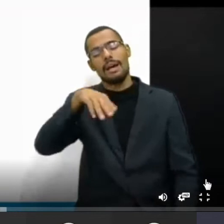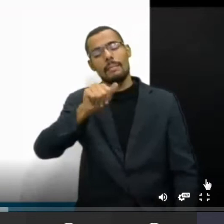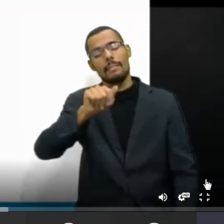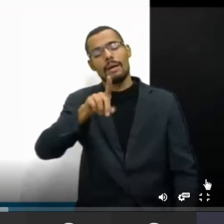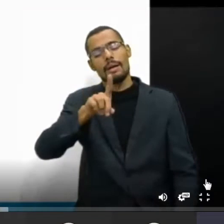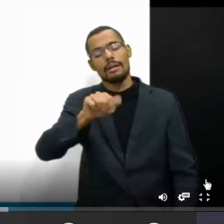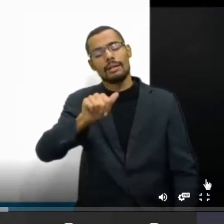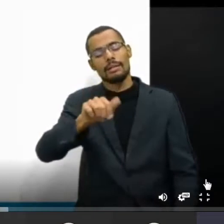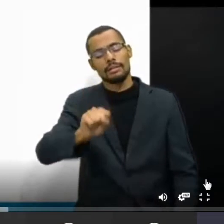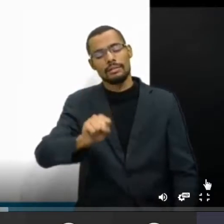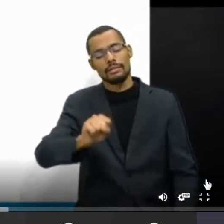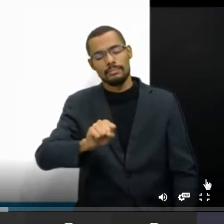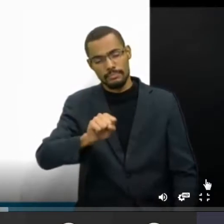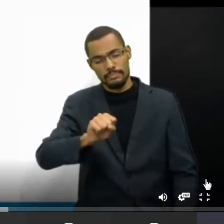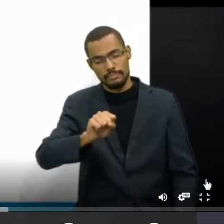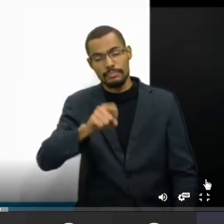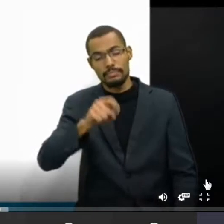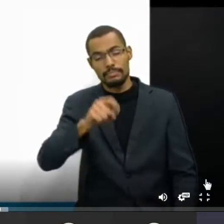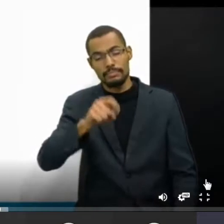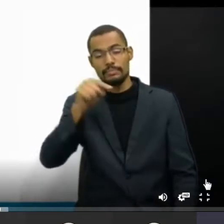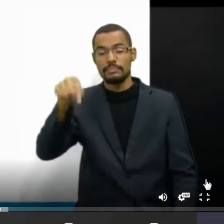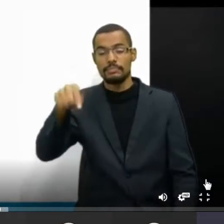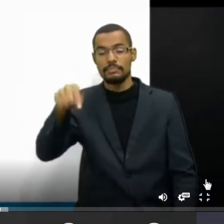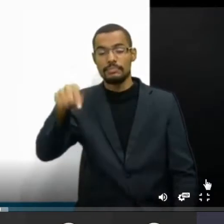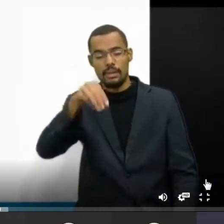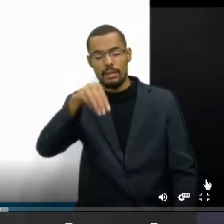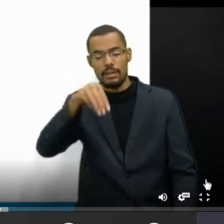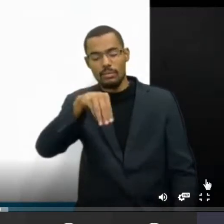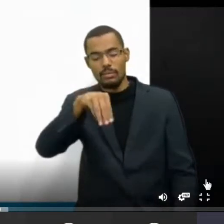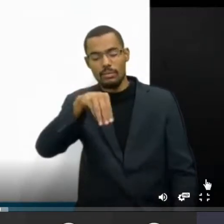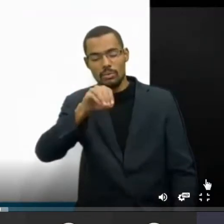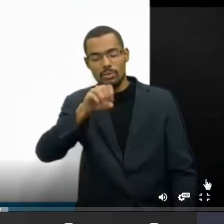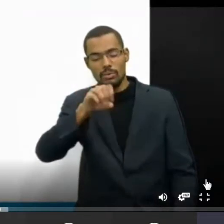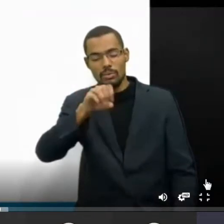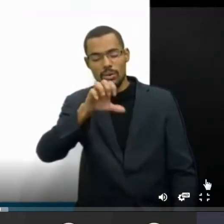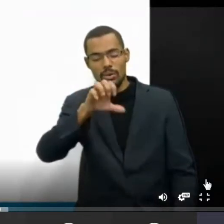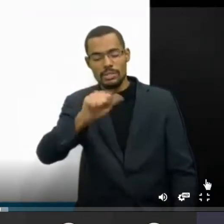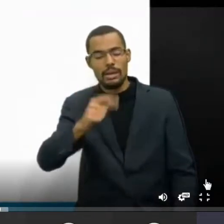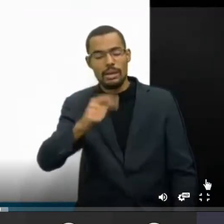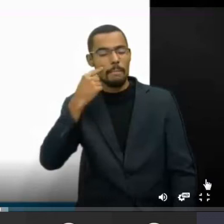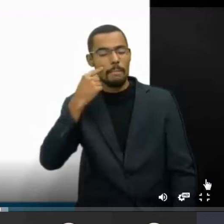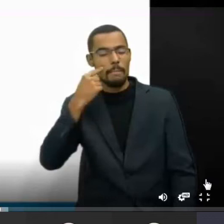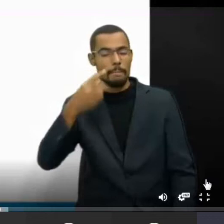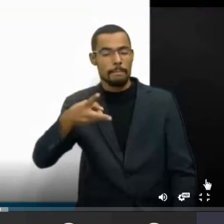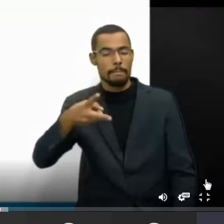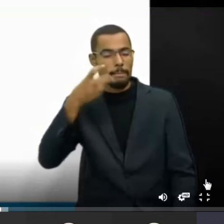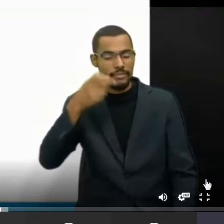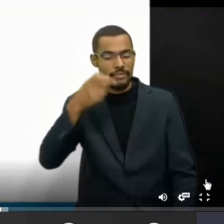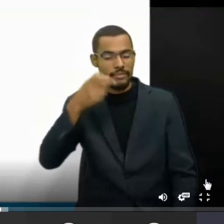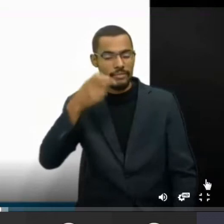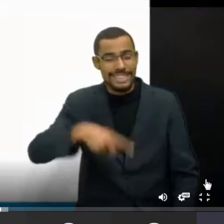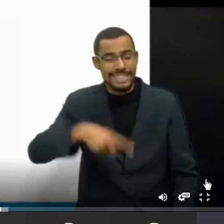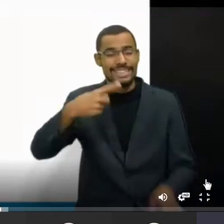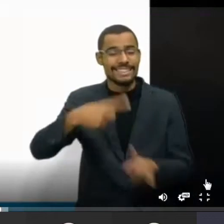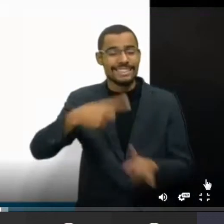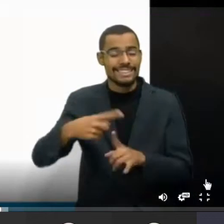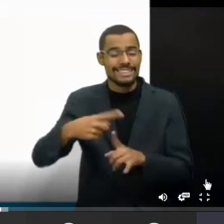camadas. Então, eu tenho aqui a camada de mucosa, que como eu disse, é a camada